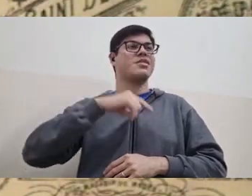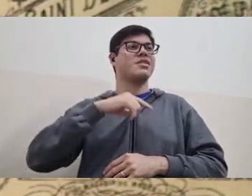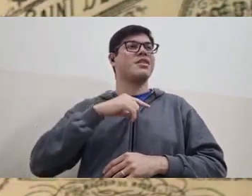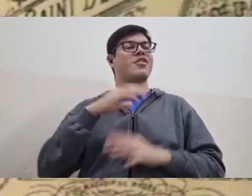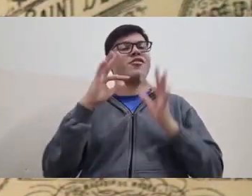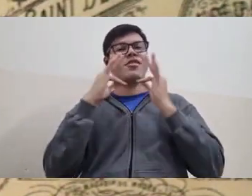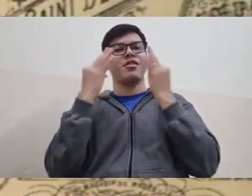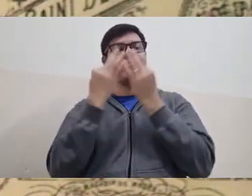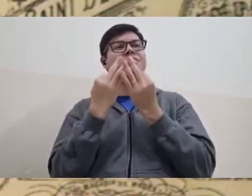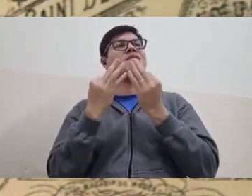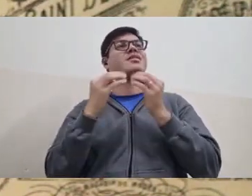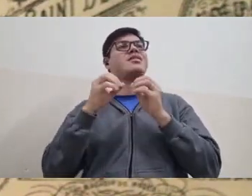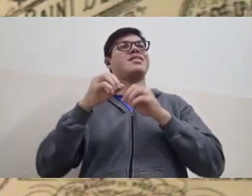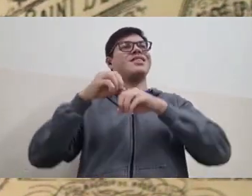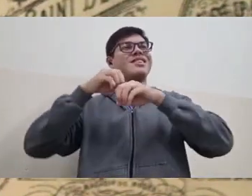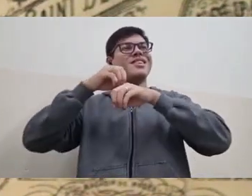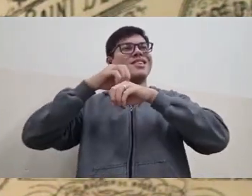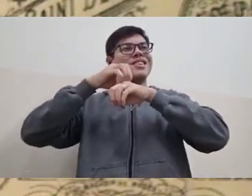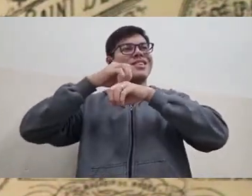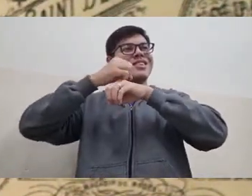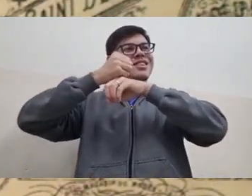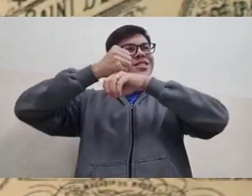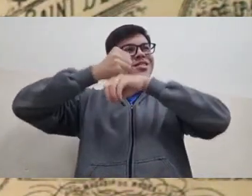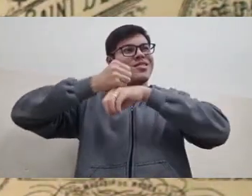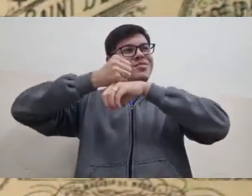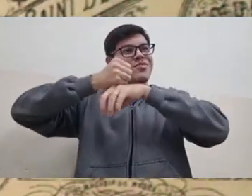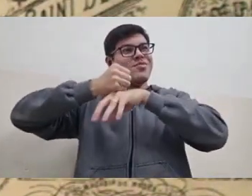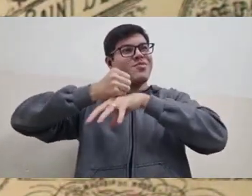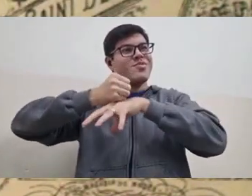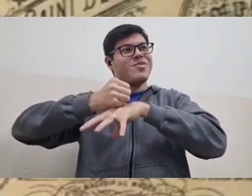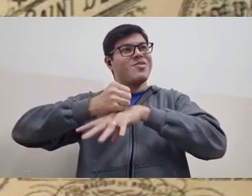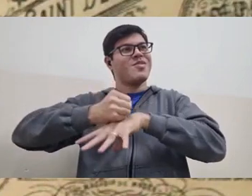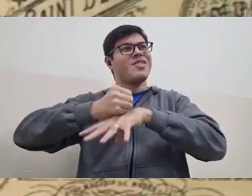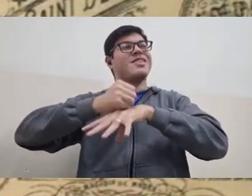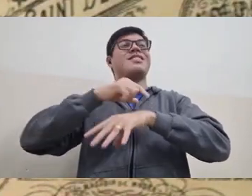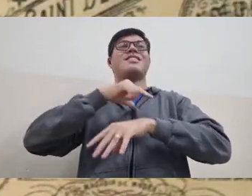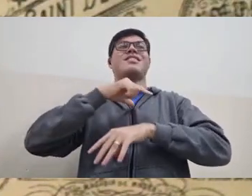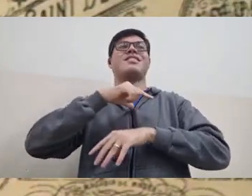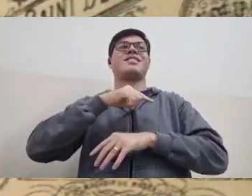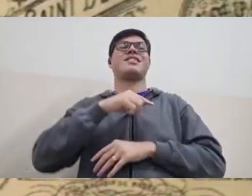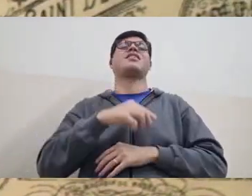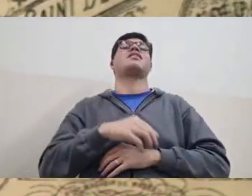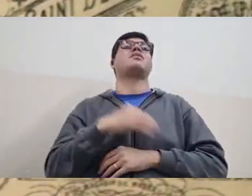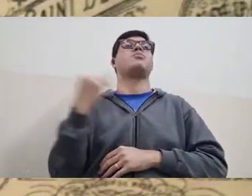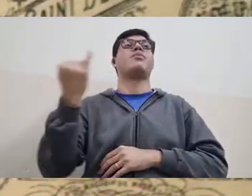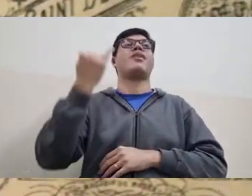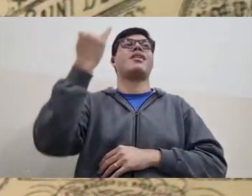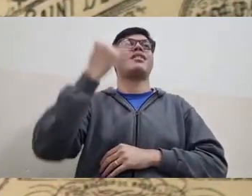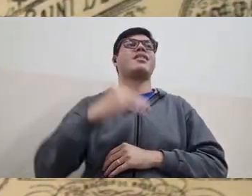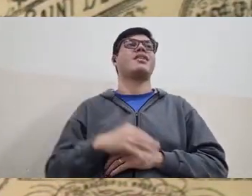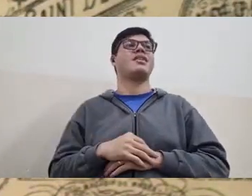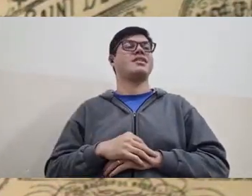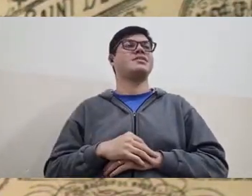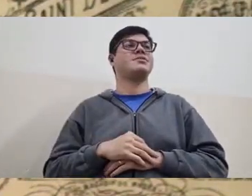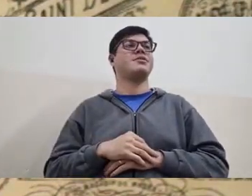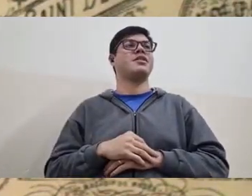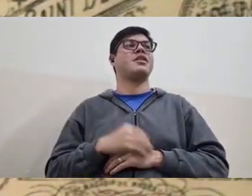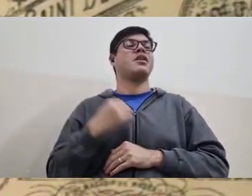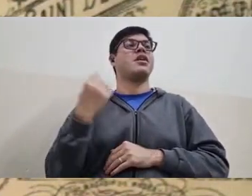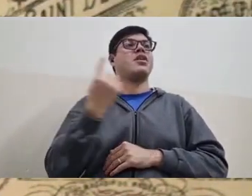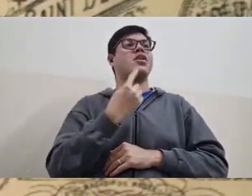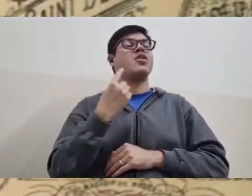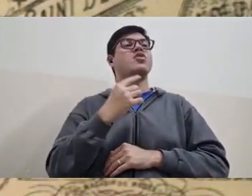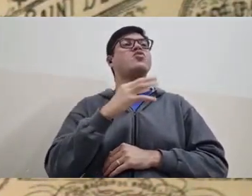família, as suas raízes. Isso é importante a gente valorizar. Acho que Araras tem bastante isso, da gente conhecer